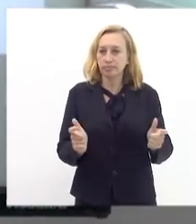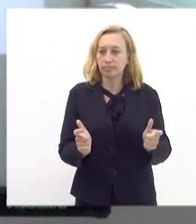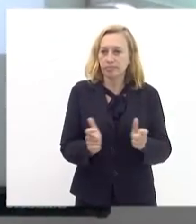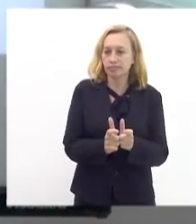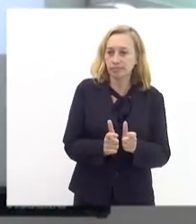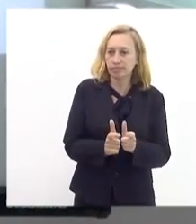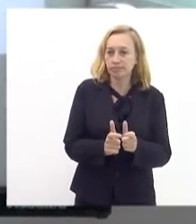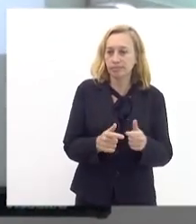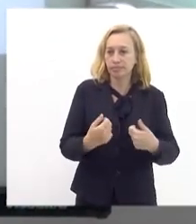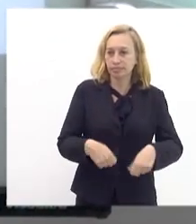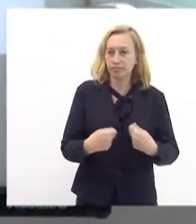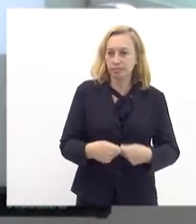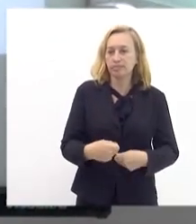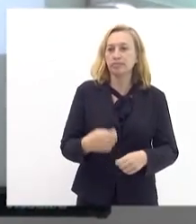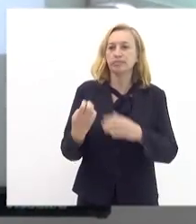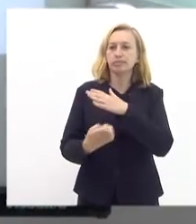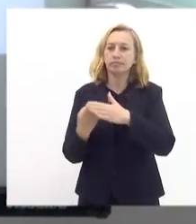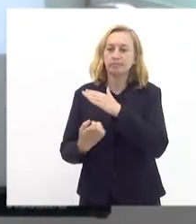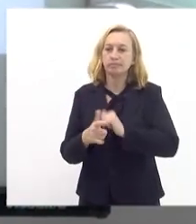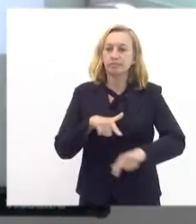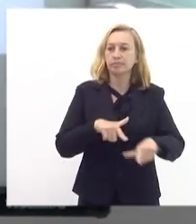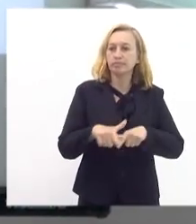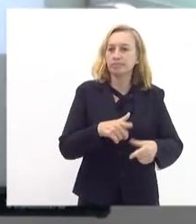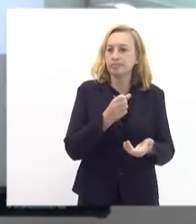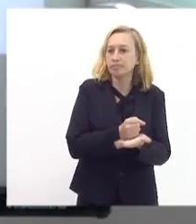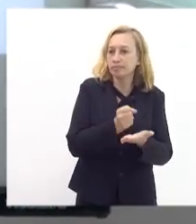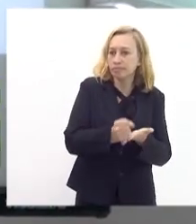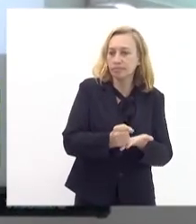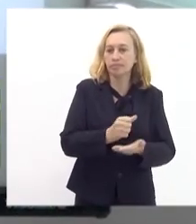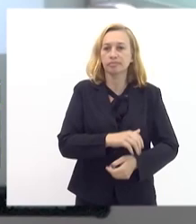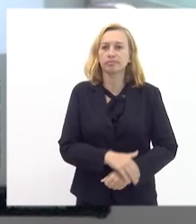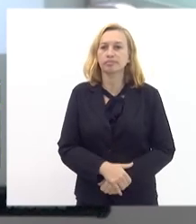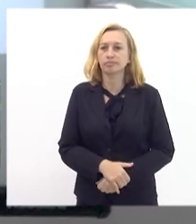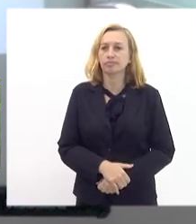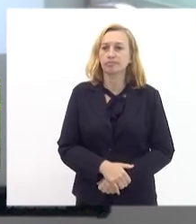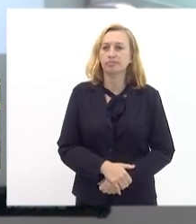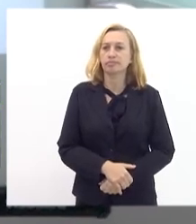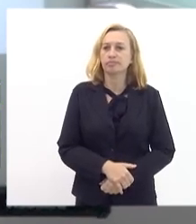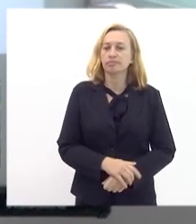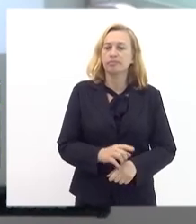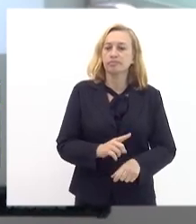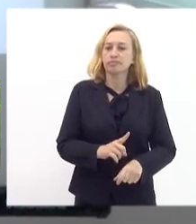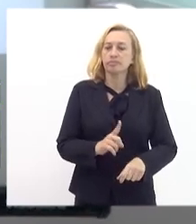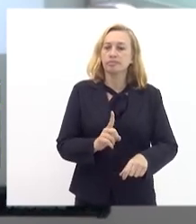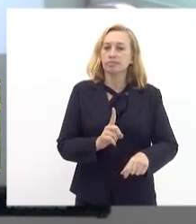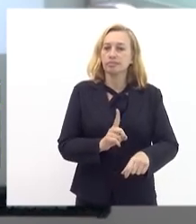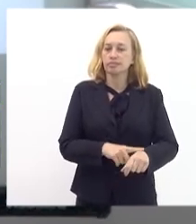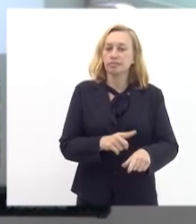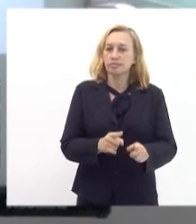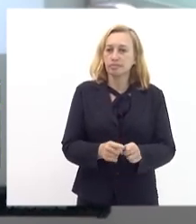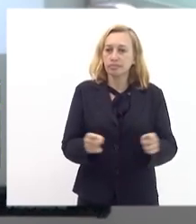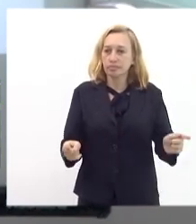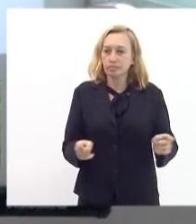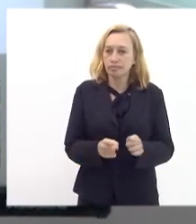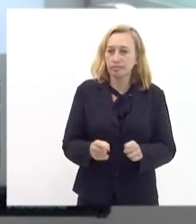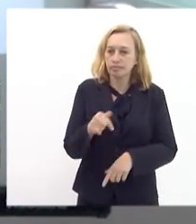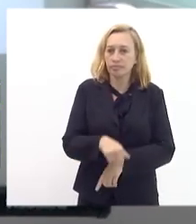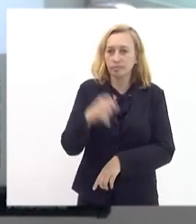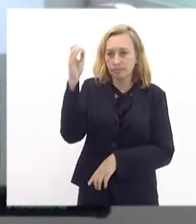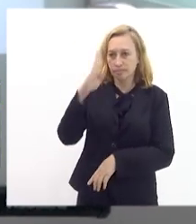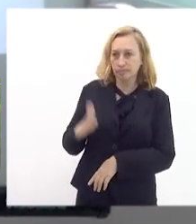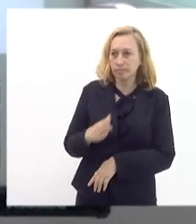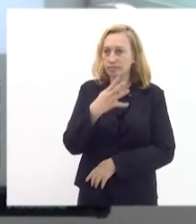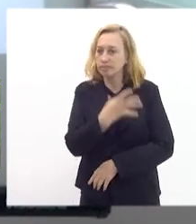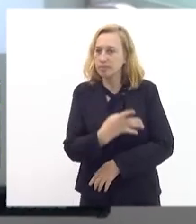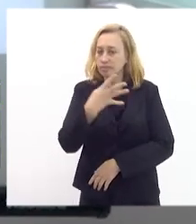escala é uma empresa que trabalha com contratos de médio e longo prazo aqui no Brasil nós estamos falando